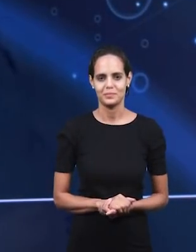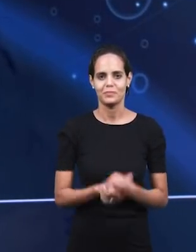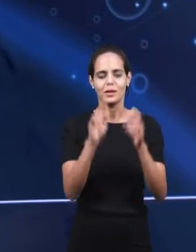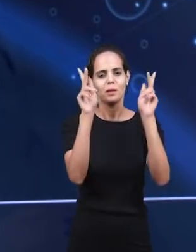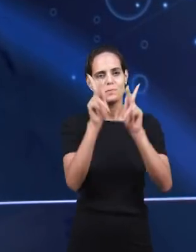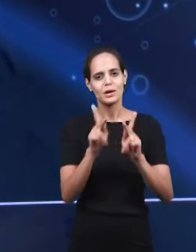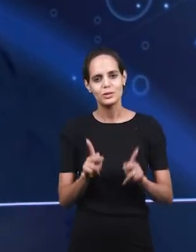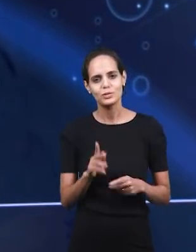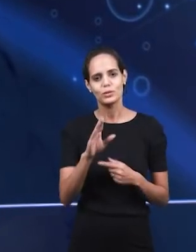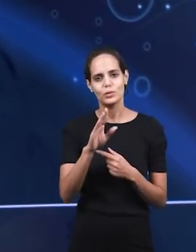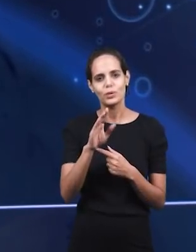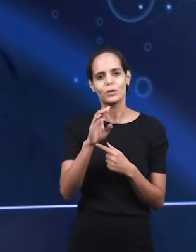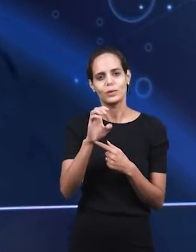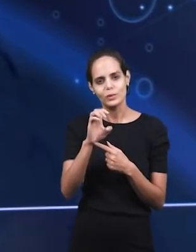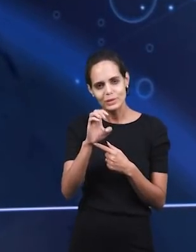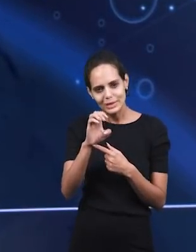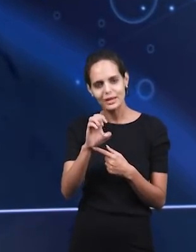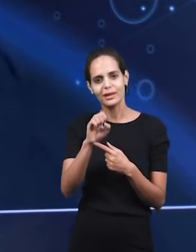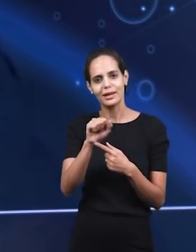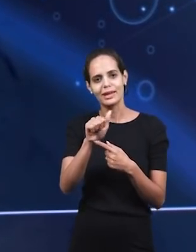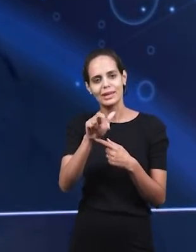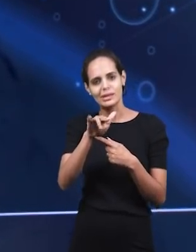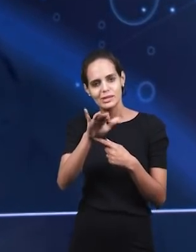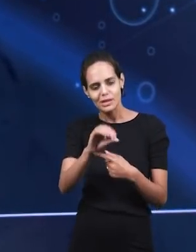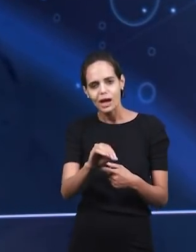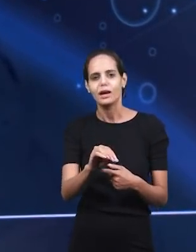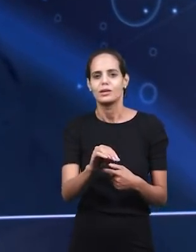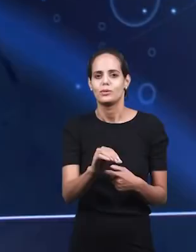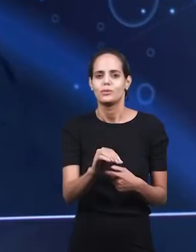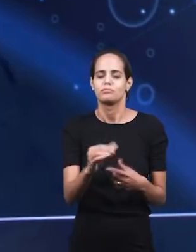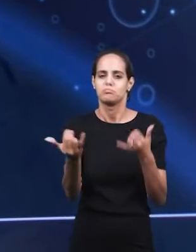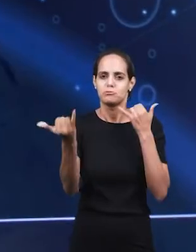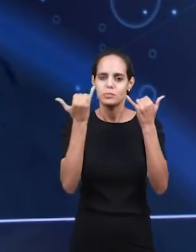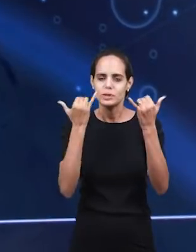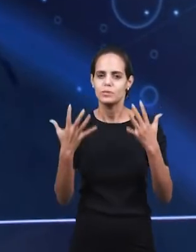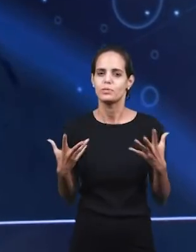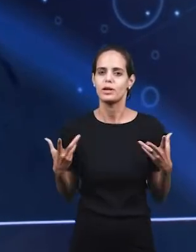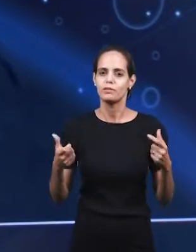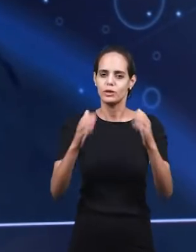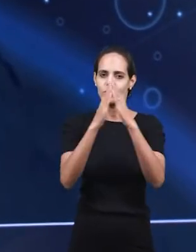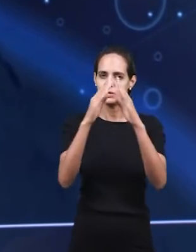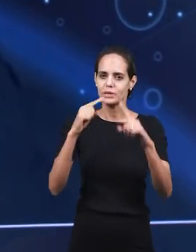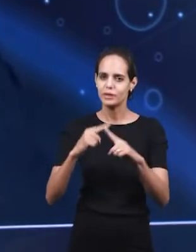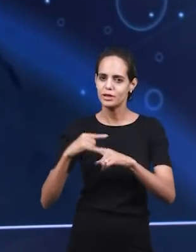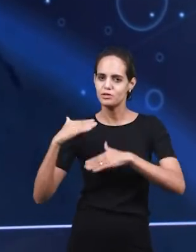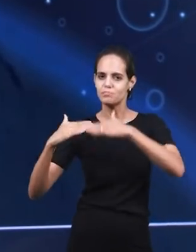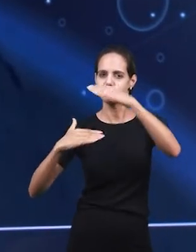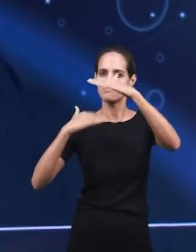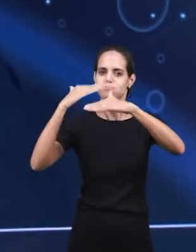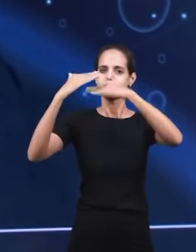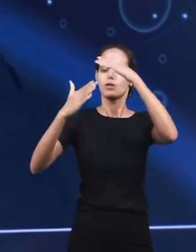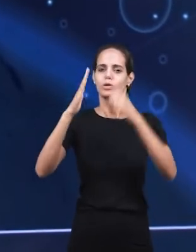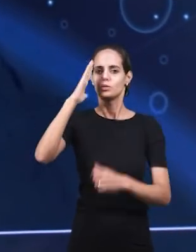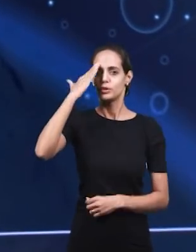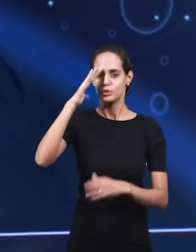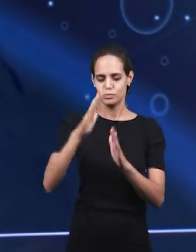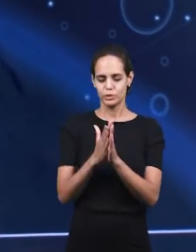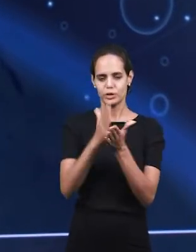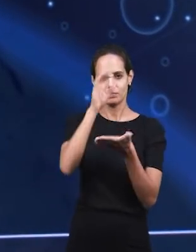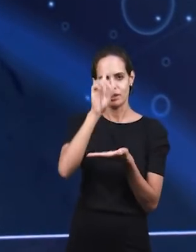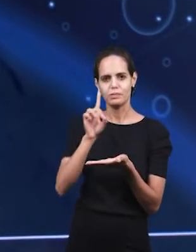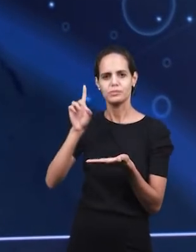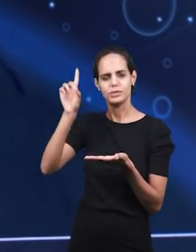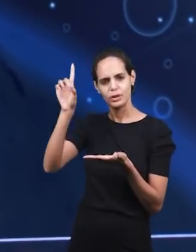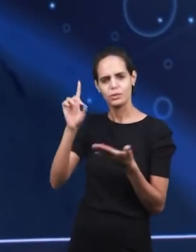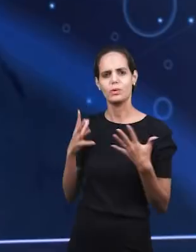que informação notável a questão do crescimento da igreja no entendimento da palavra do Senhor.